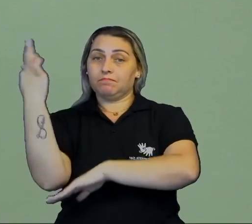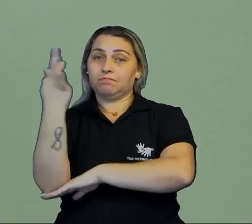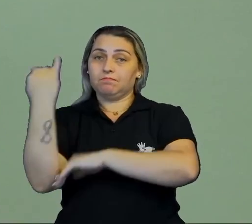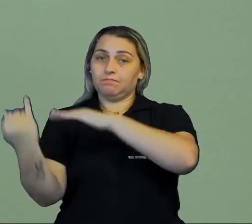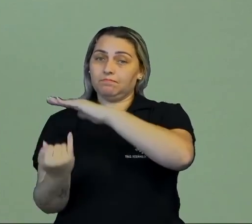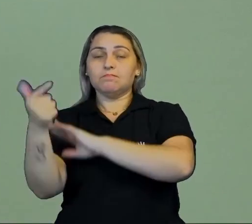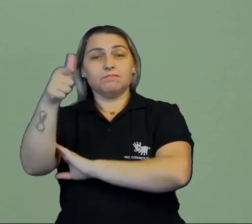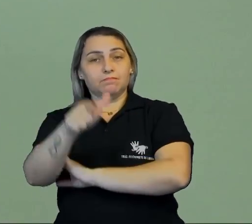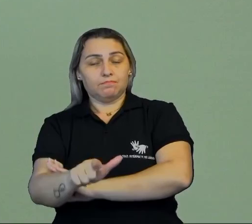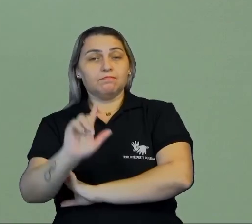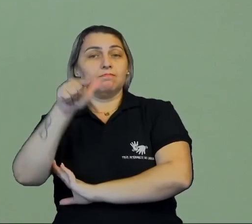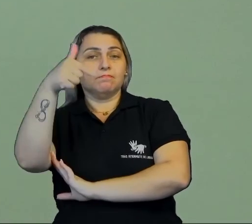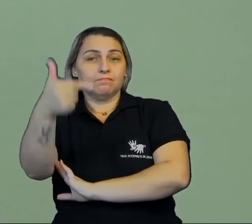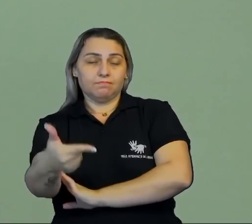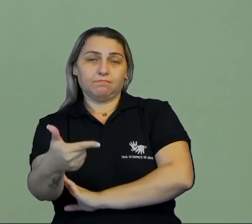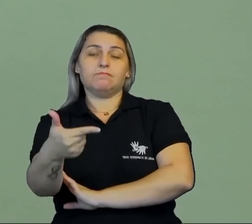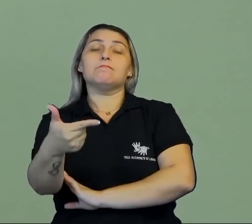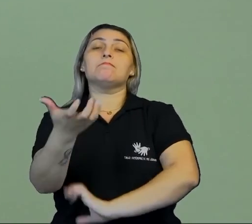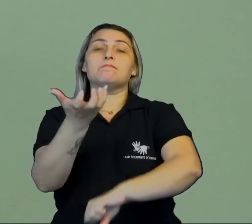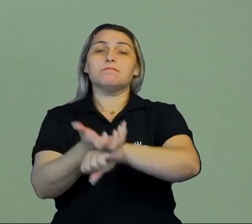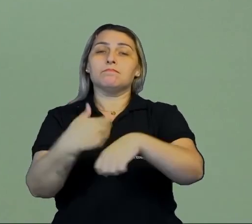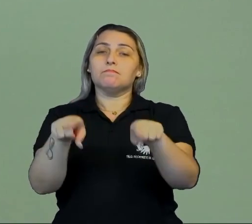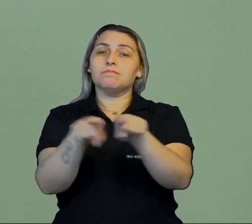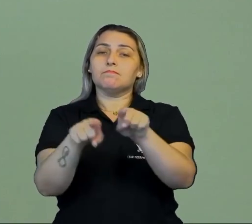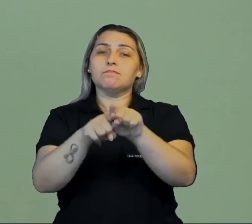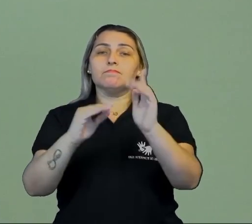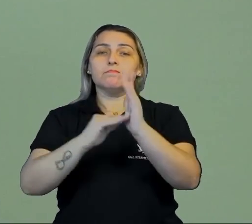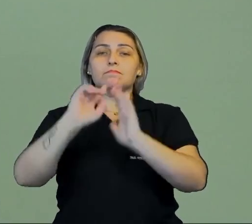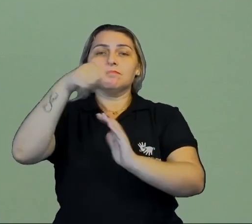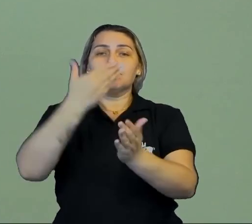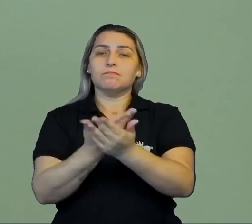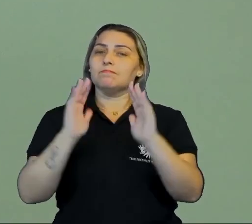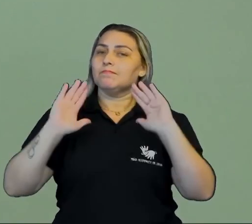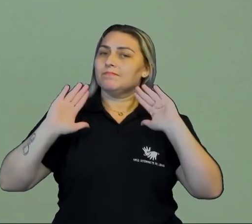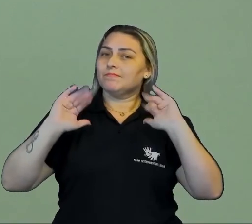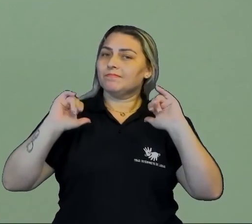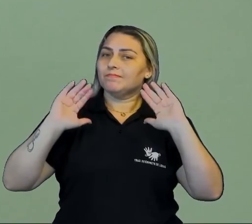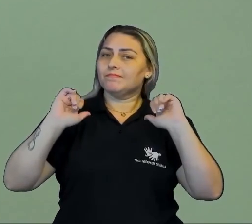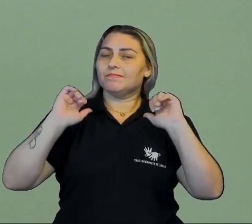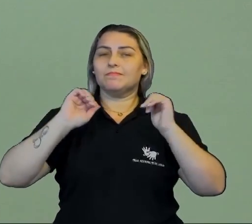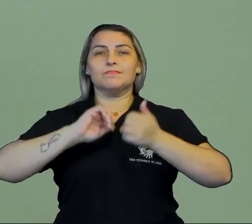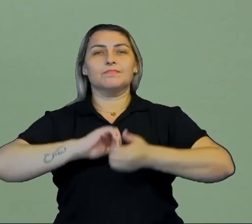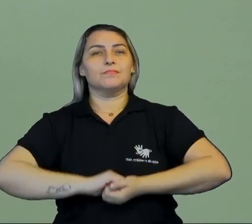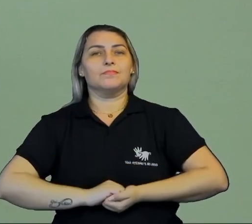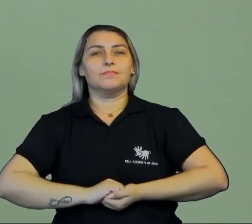novamente e as outras dos demais professores. Até a próxima aula. Bye, bye!